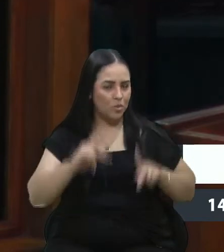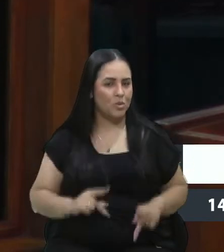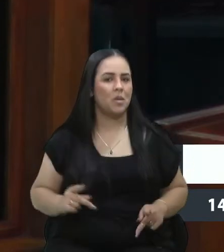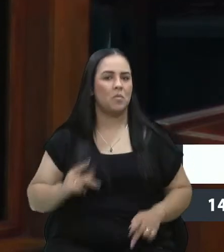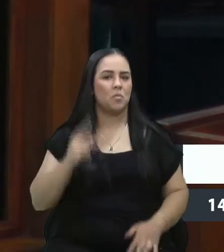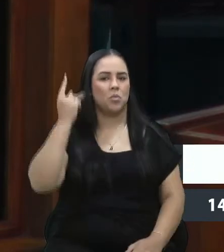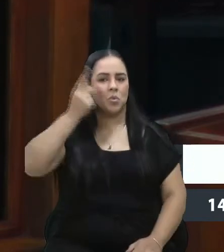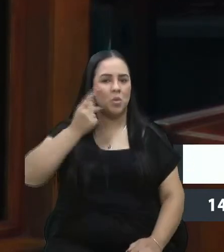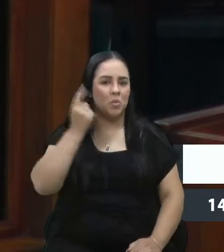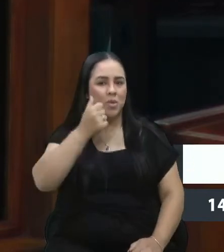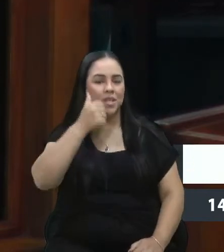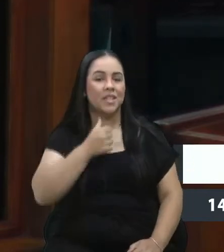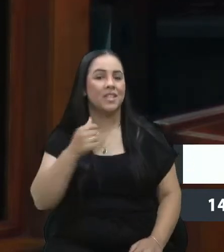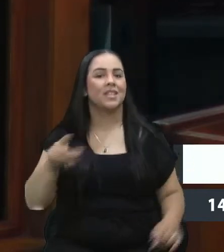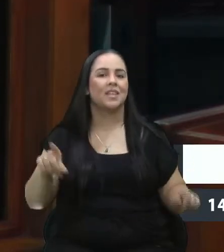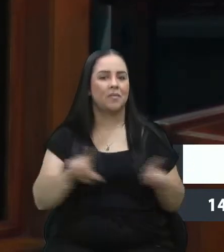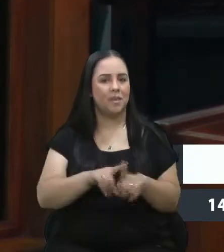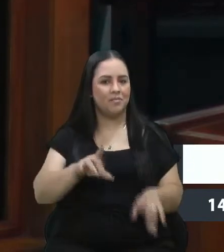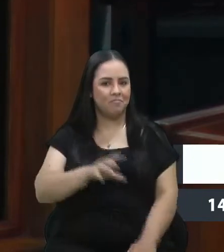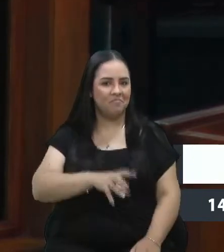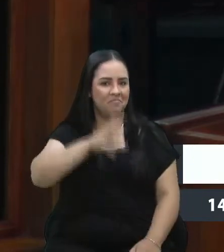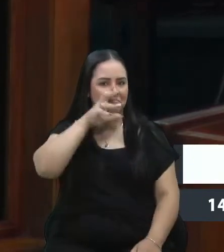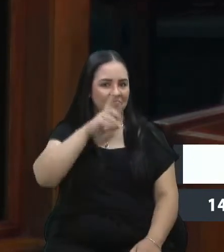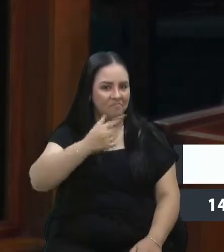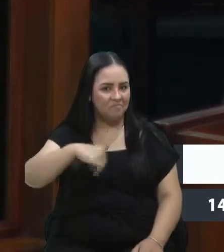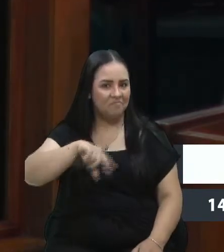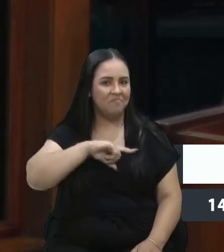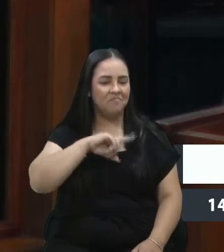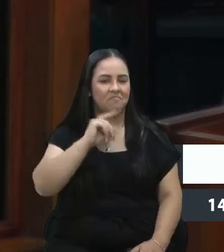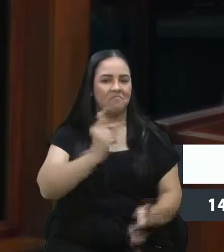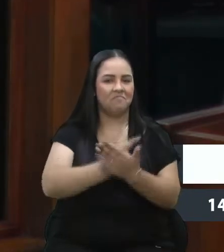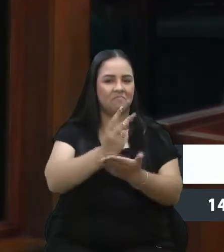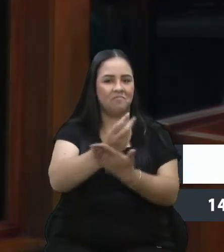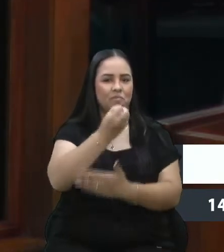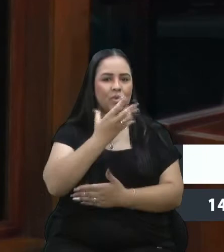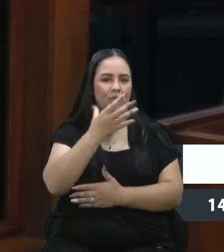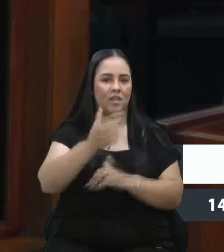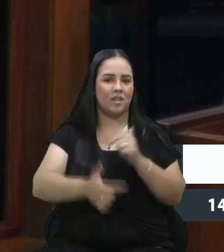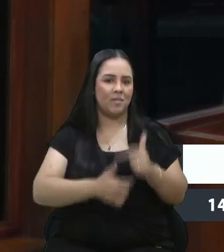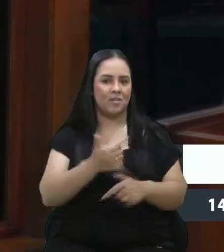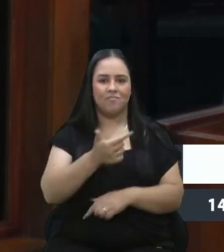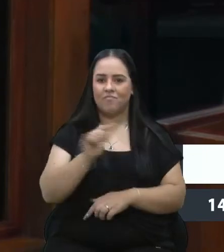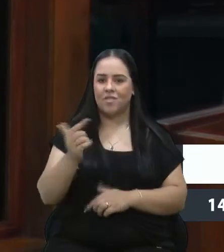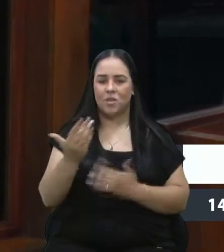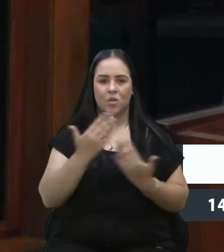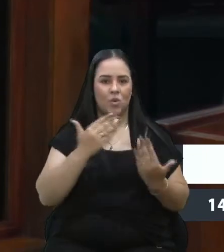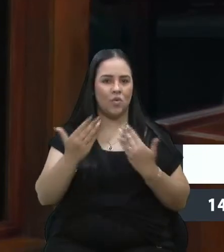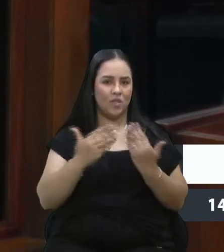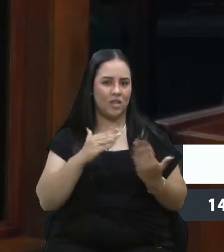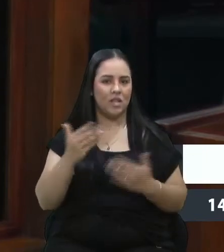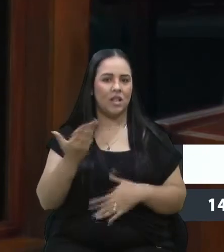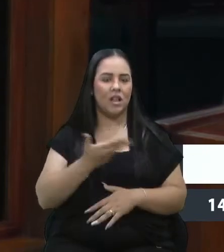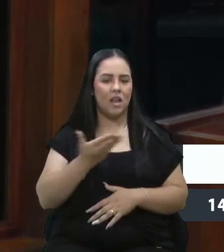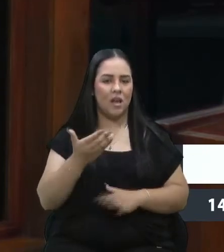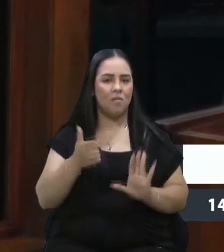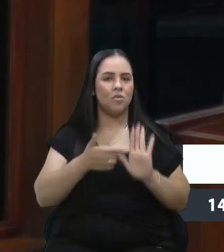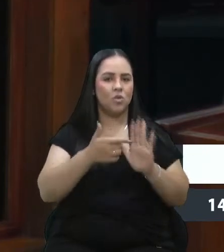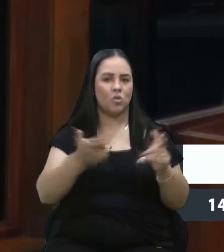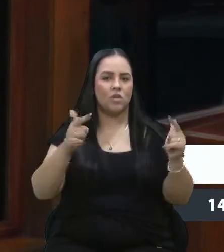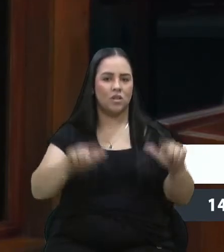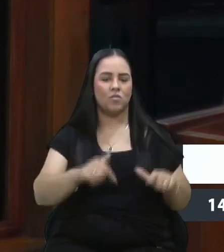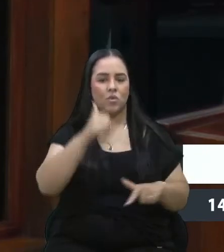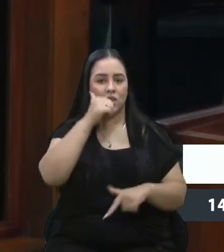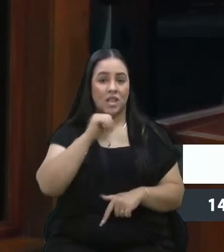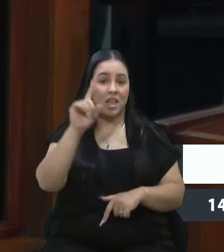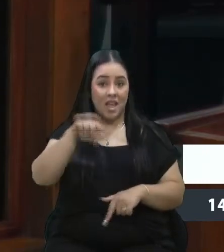mulheres que também me inspiram e que vêm fazendo um bom trabalho e, sem dúvida, mostram que lugar de mulher também é